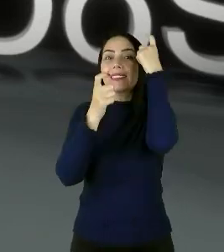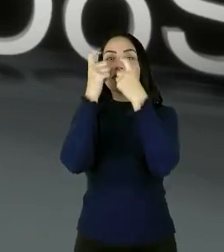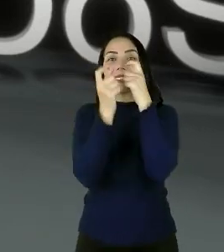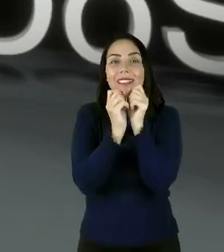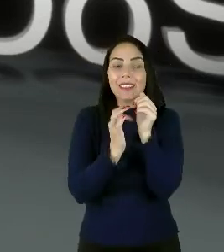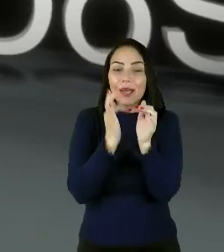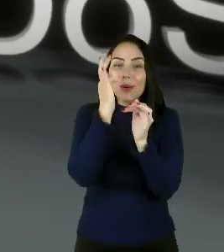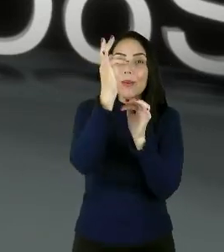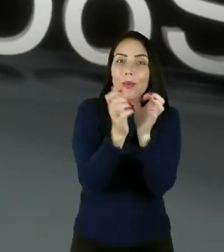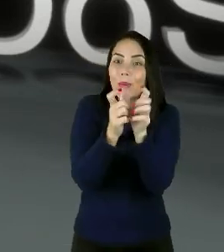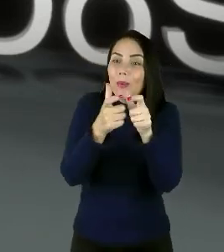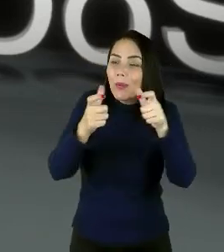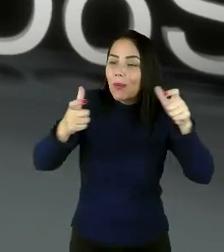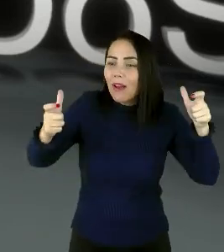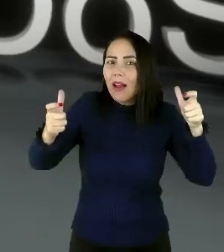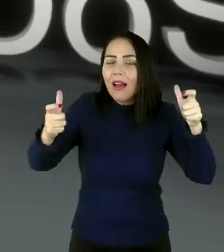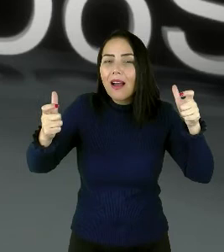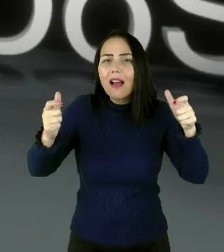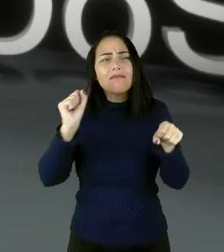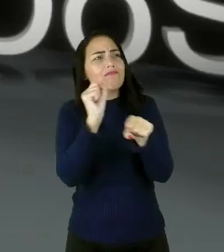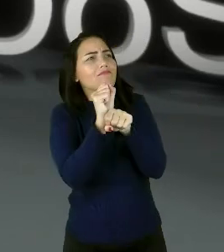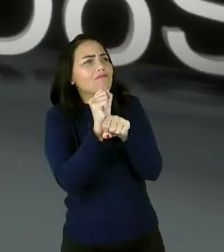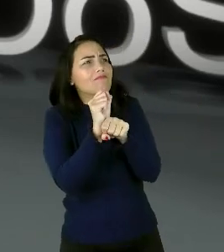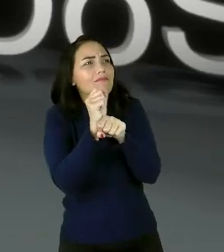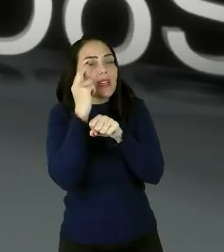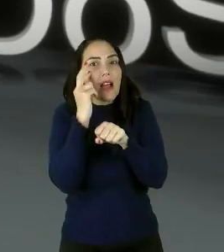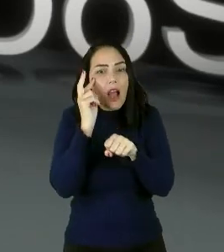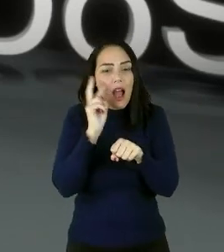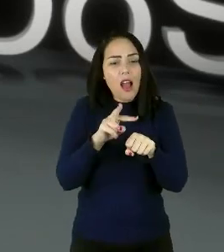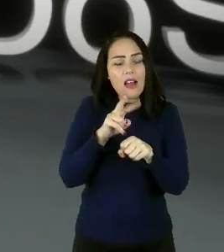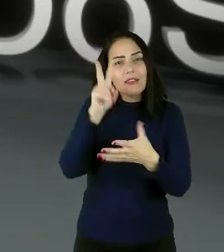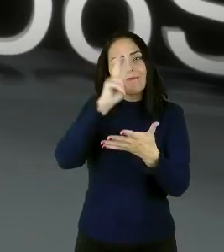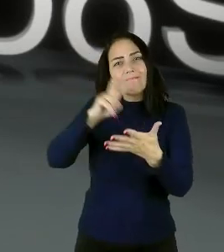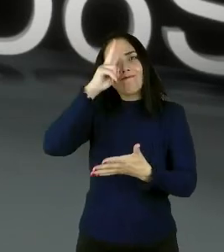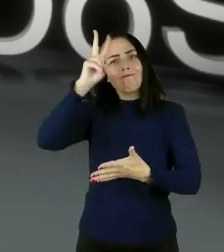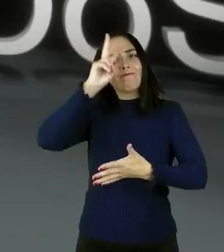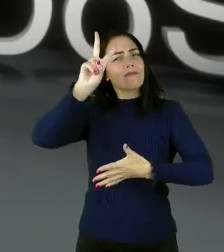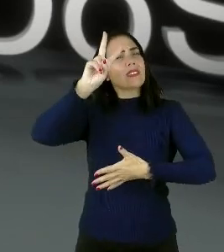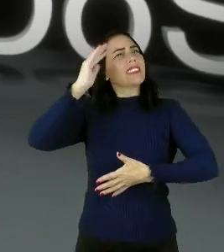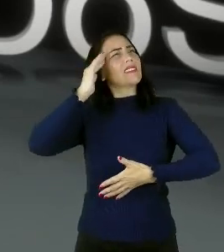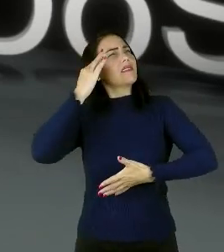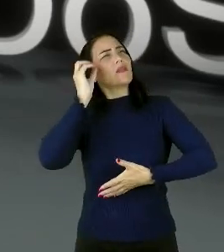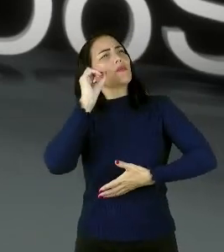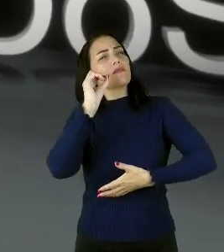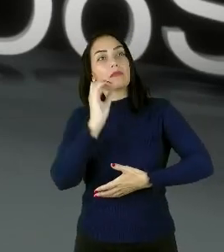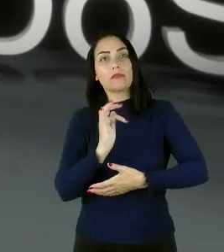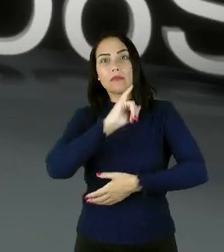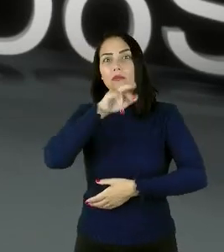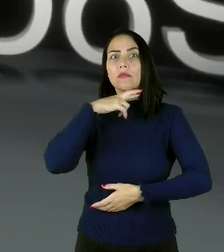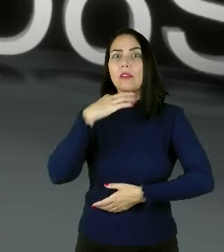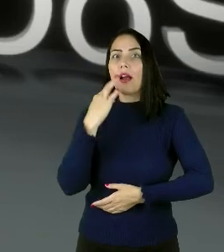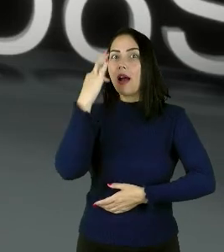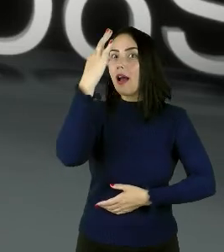parou para se perceber e se debruçou na sua história tentando te ver uma Jaraguá 20 an sim